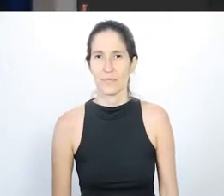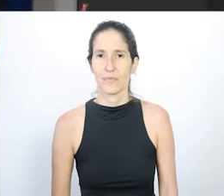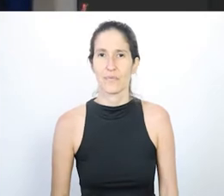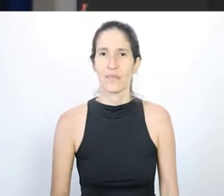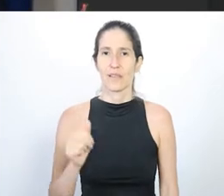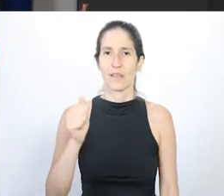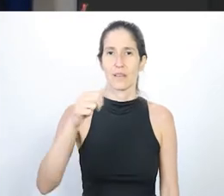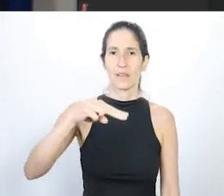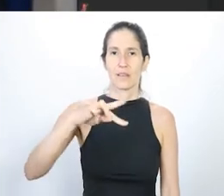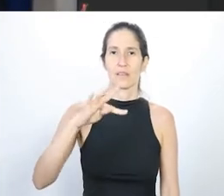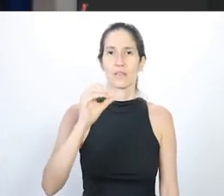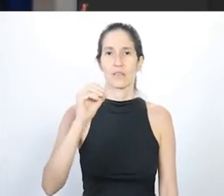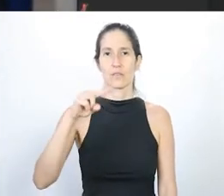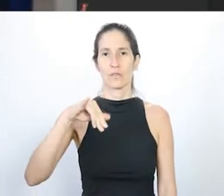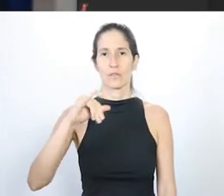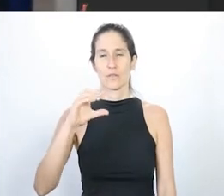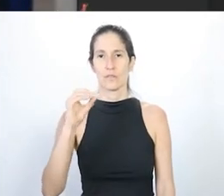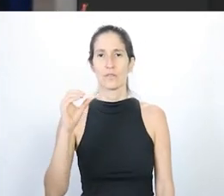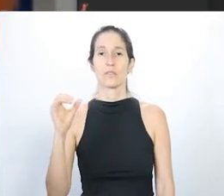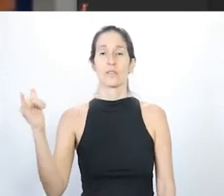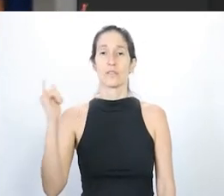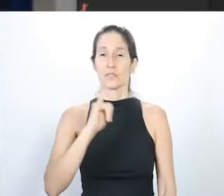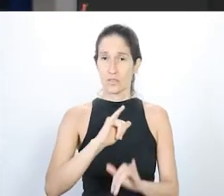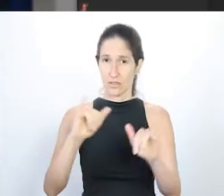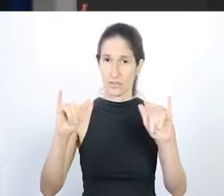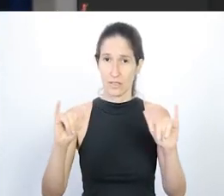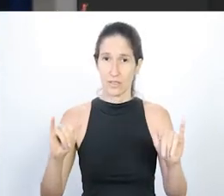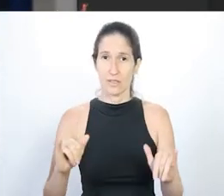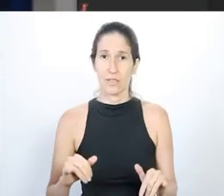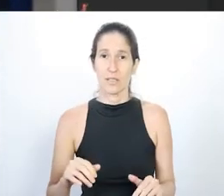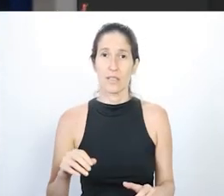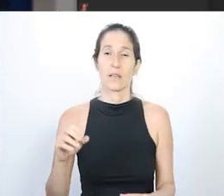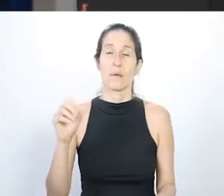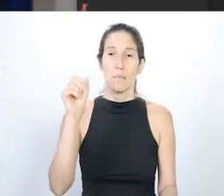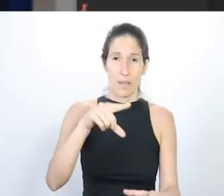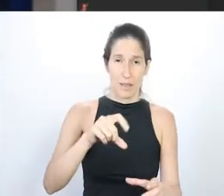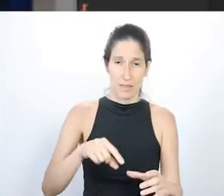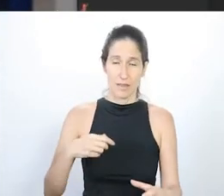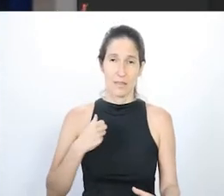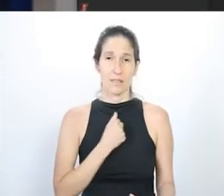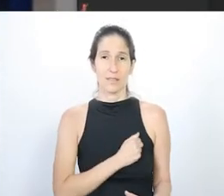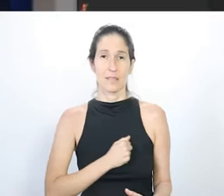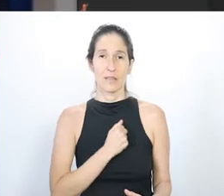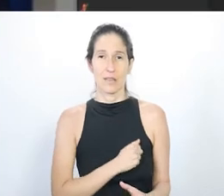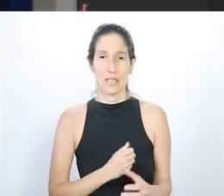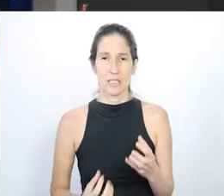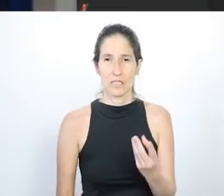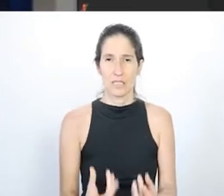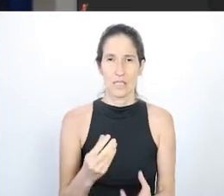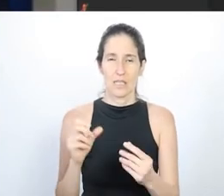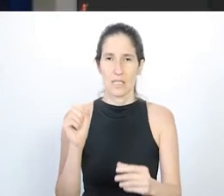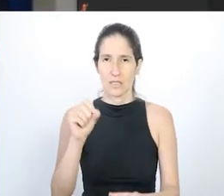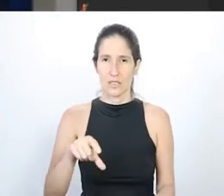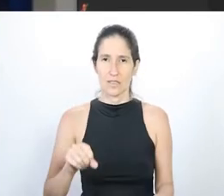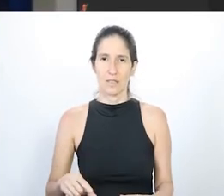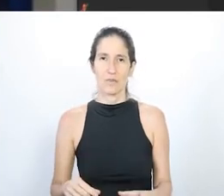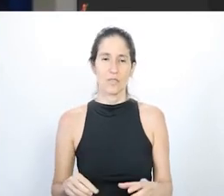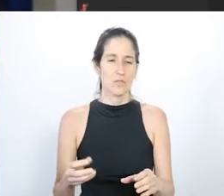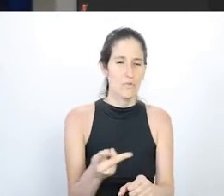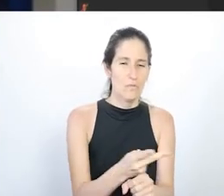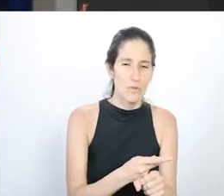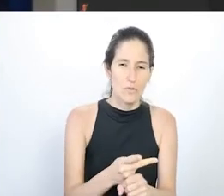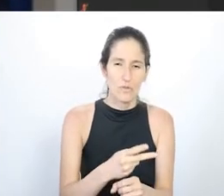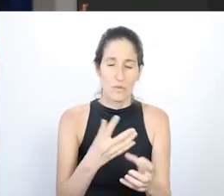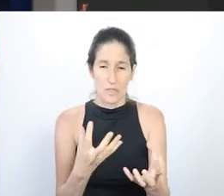plantar saudade, escalde logo a semente. Procure um canto bem seco na hora do sol, bem quente, que